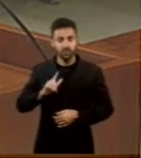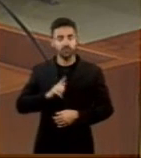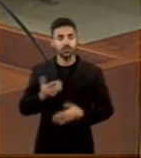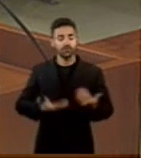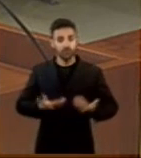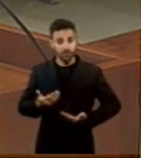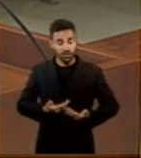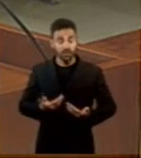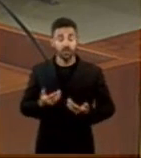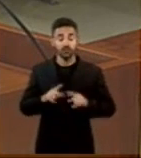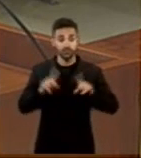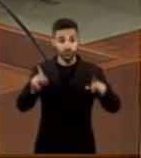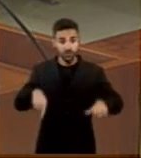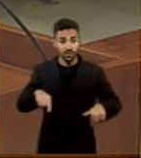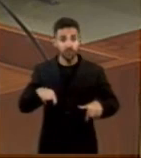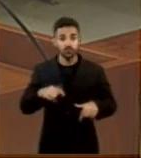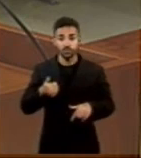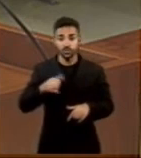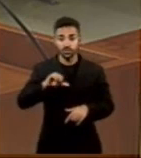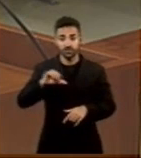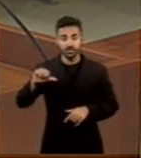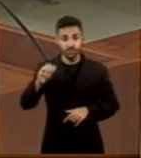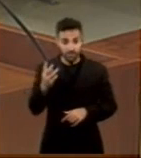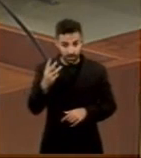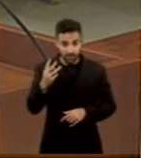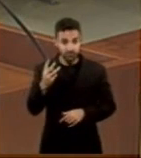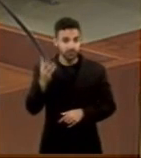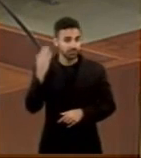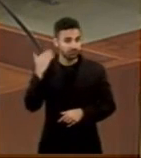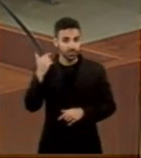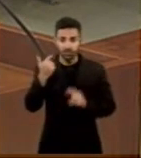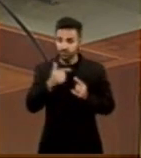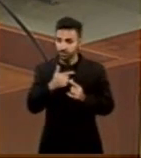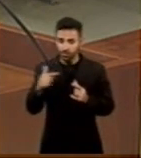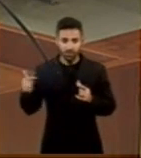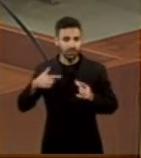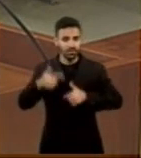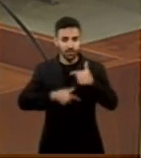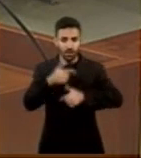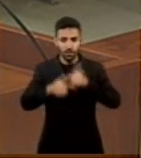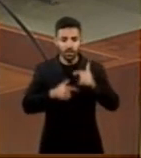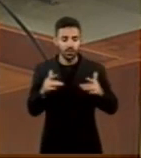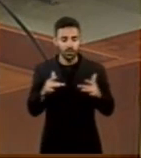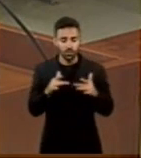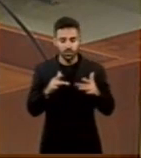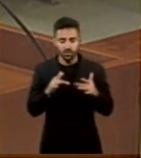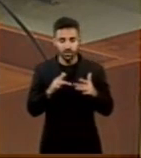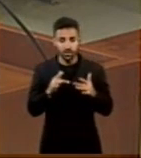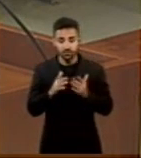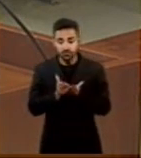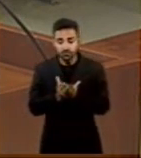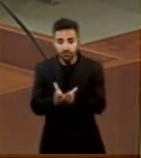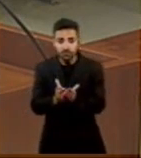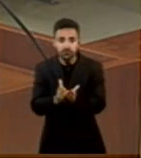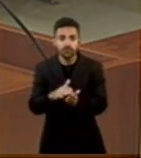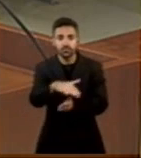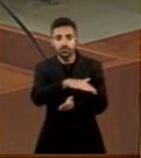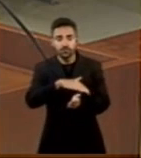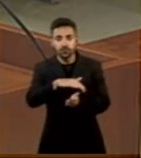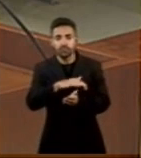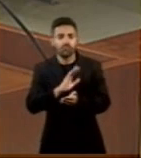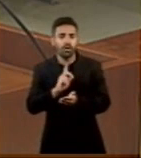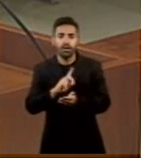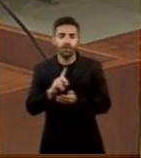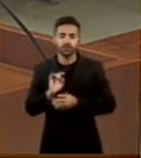servidores públicos, desde 93, não trabalha mais na beira do cais. Seu trabalho é de gestão, é